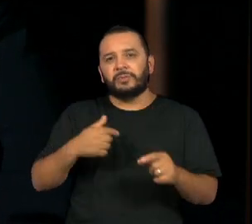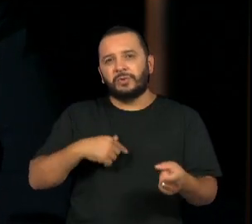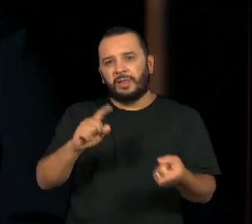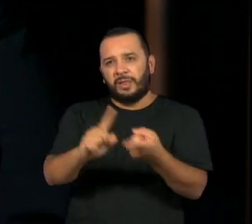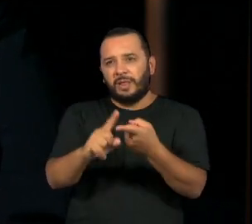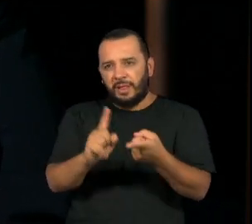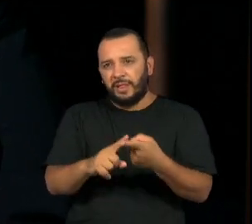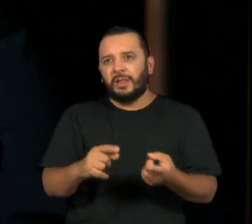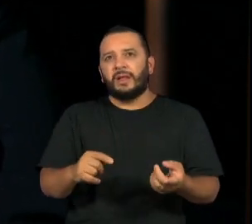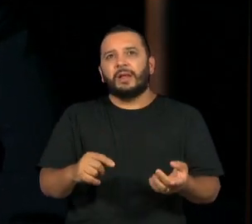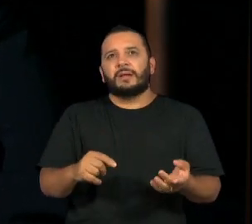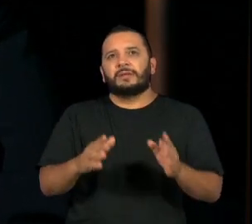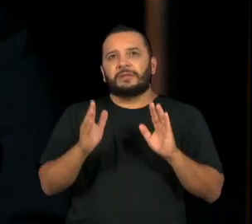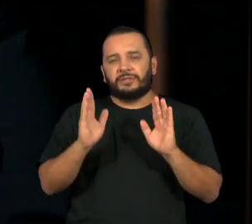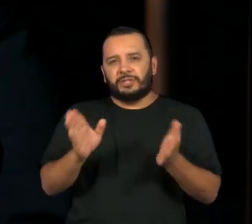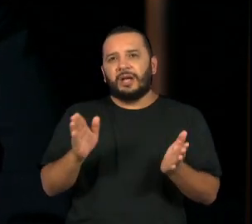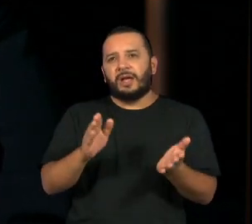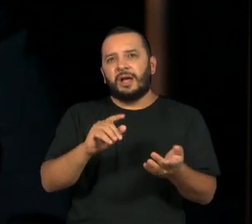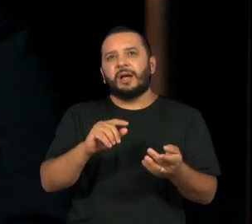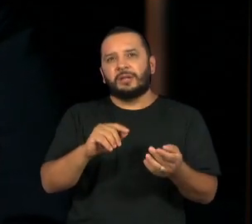né? Já tinha os